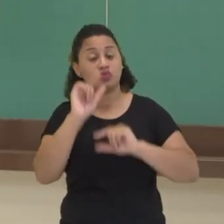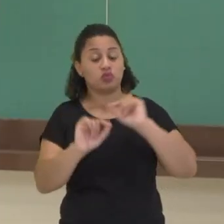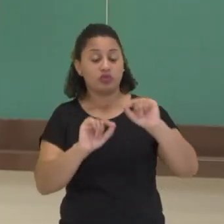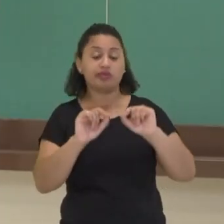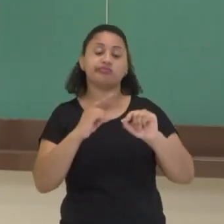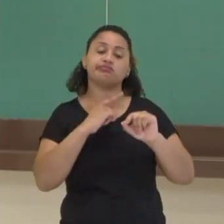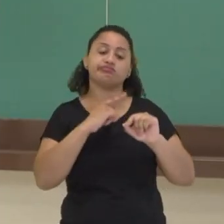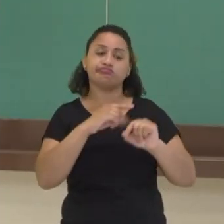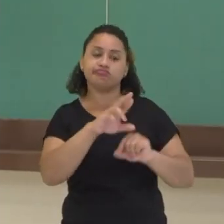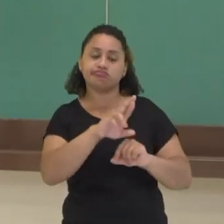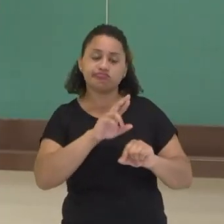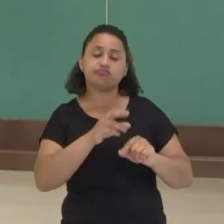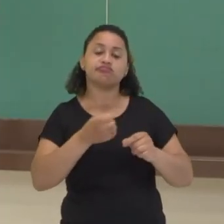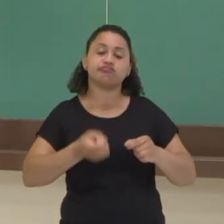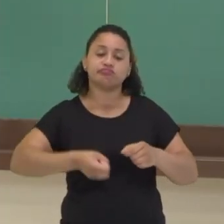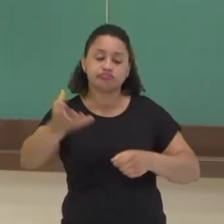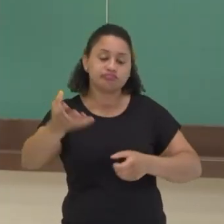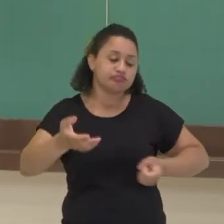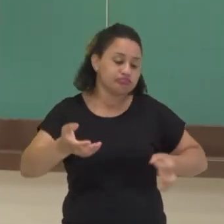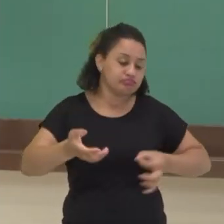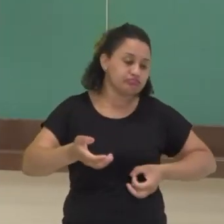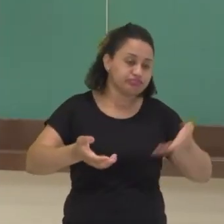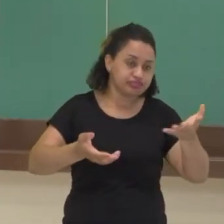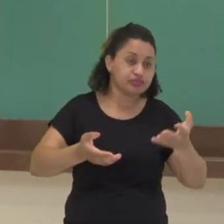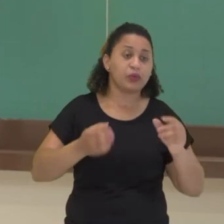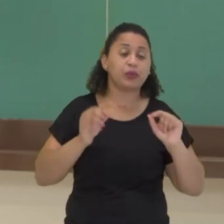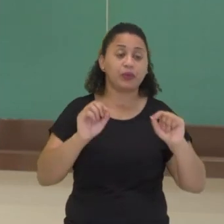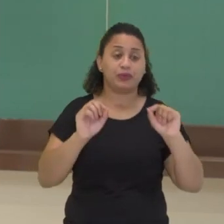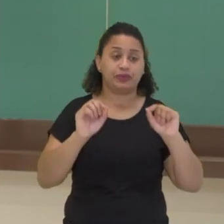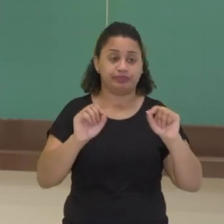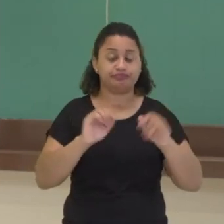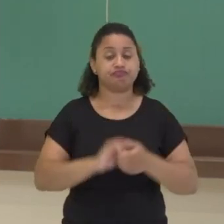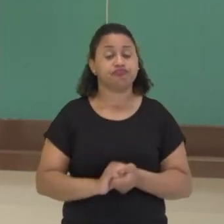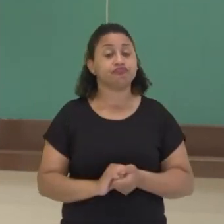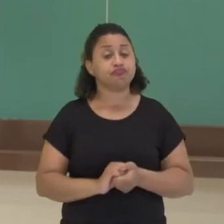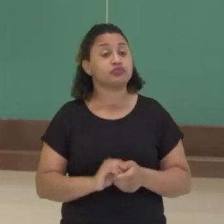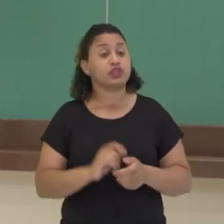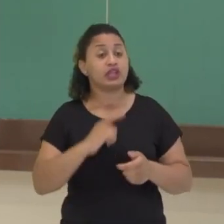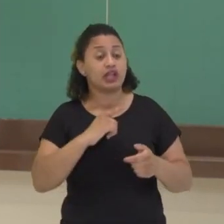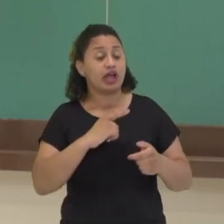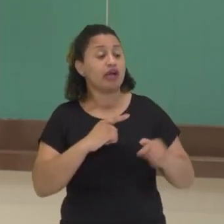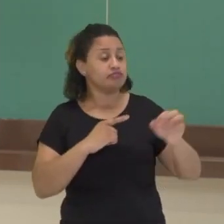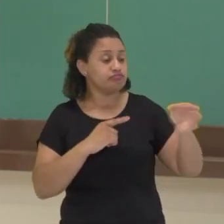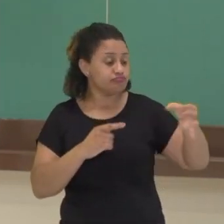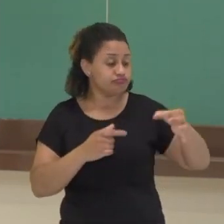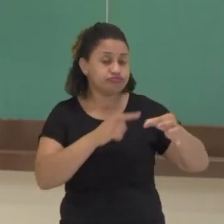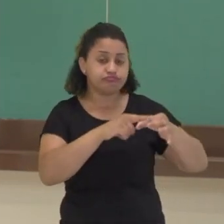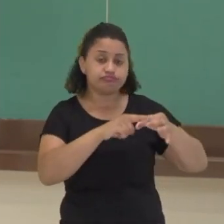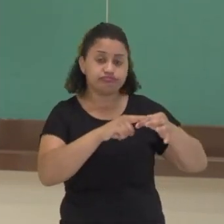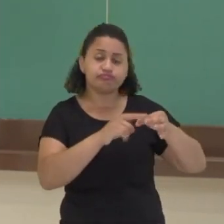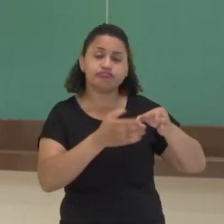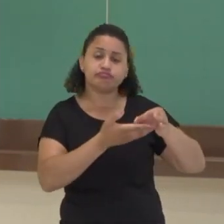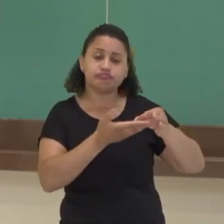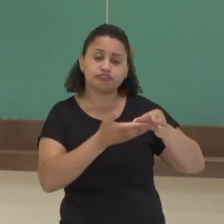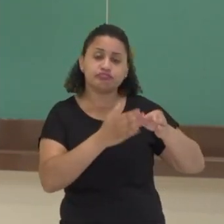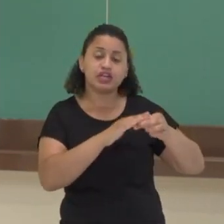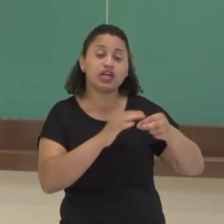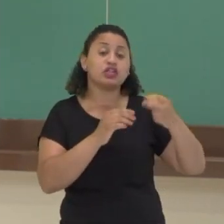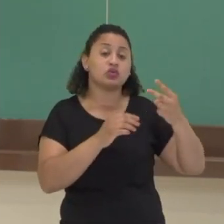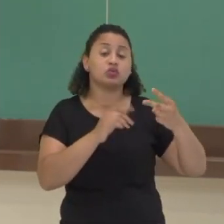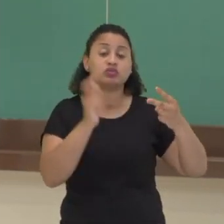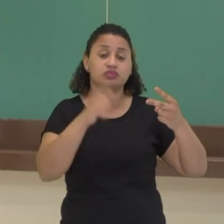Então vamos ver como é que ficou a resolução. Lembre que você pode usar, né, tanto o princípio multiplicativo e também nós vamos usar um